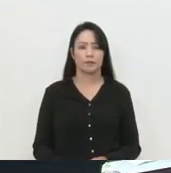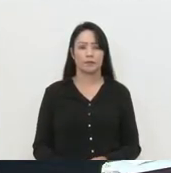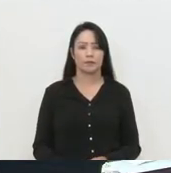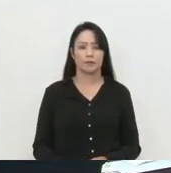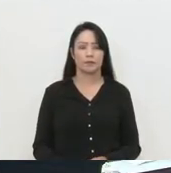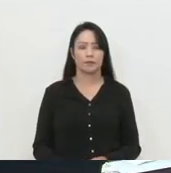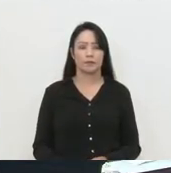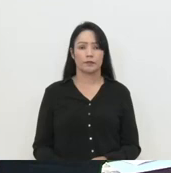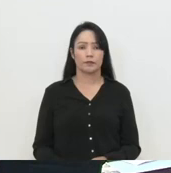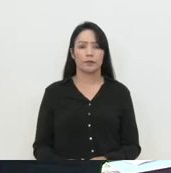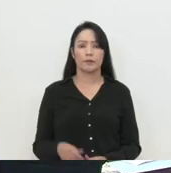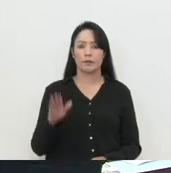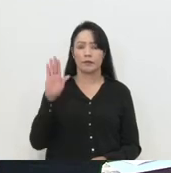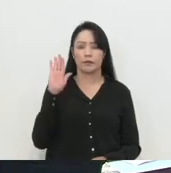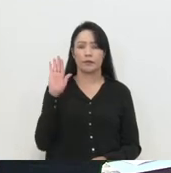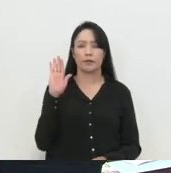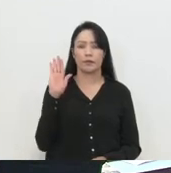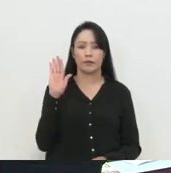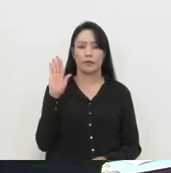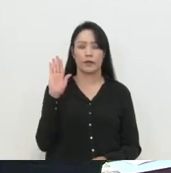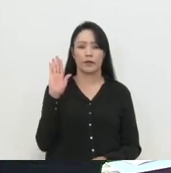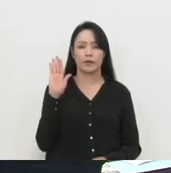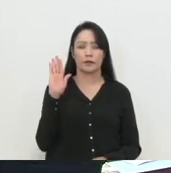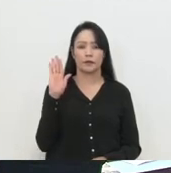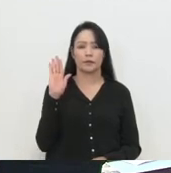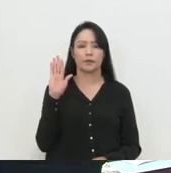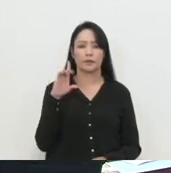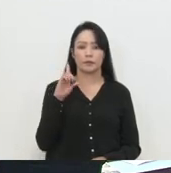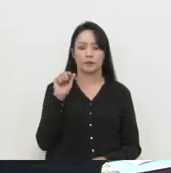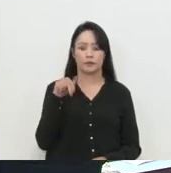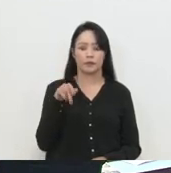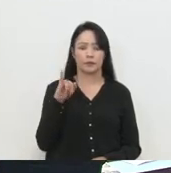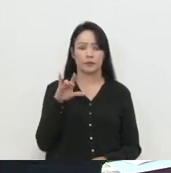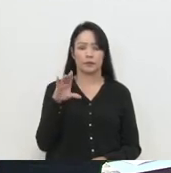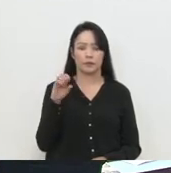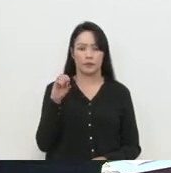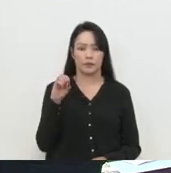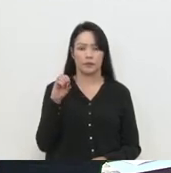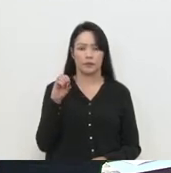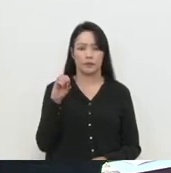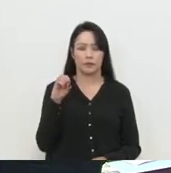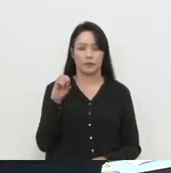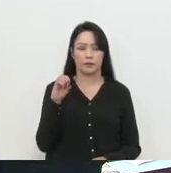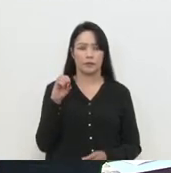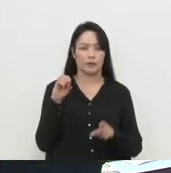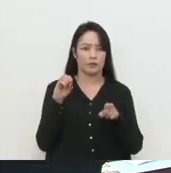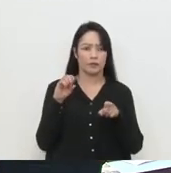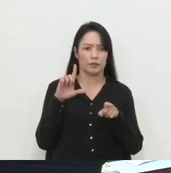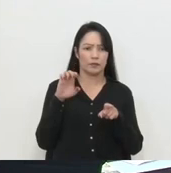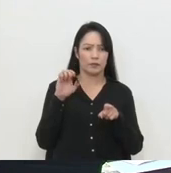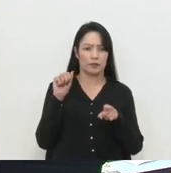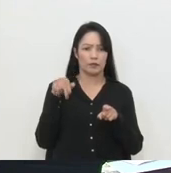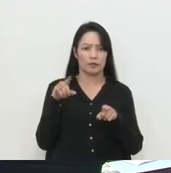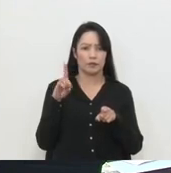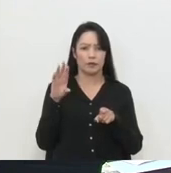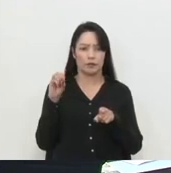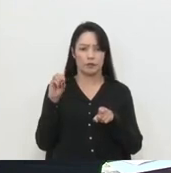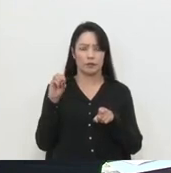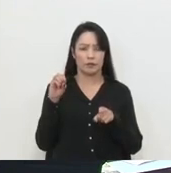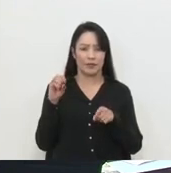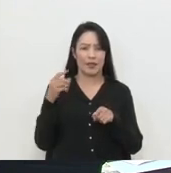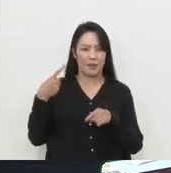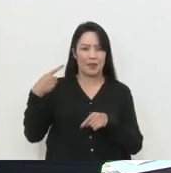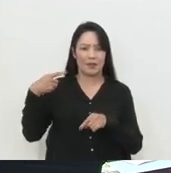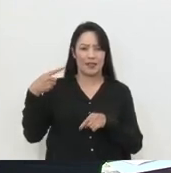pela ordem Presidente pela ordem Vereador Danilo Gomes Vereador Leandro tava na frente pode vir Vereador fica à vontade cedo a